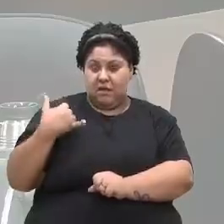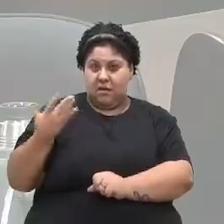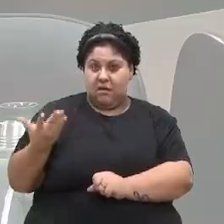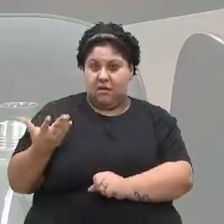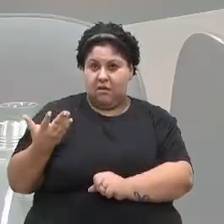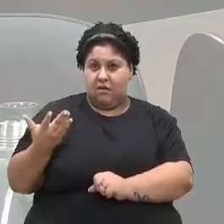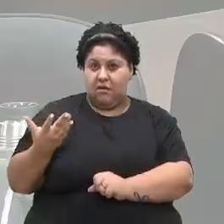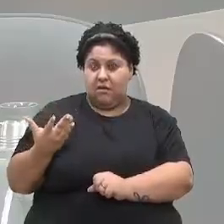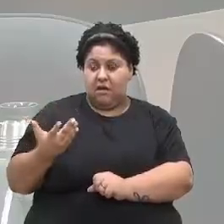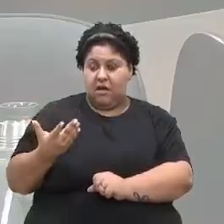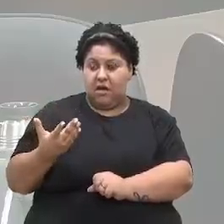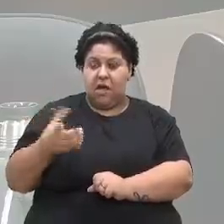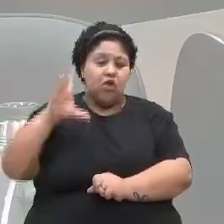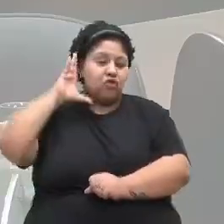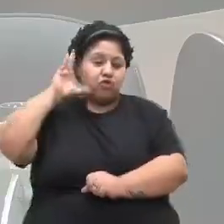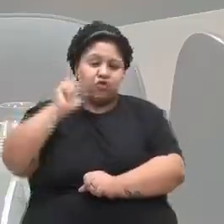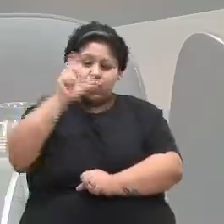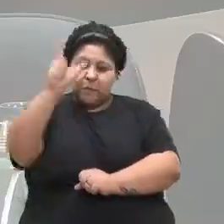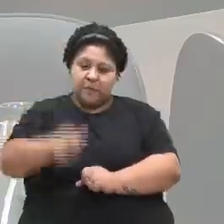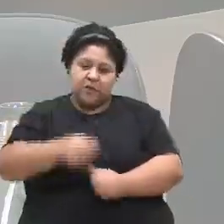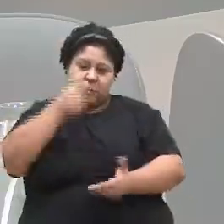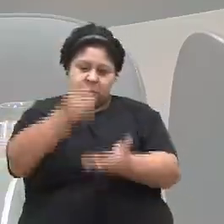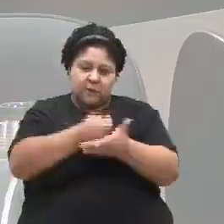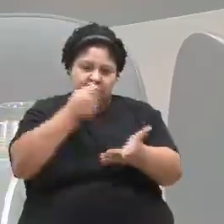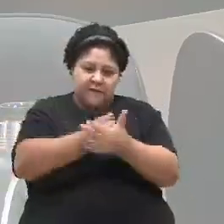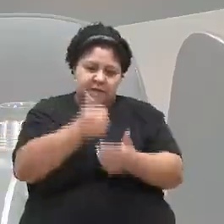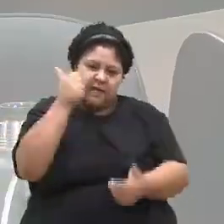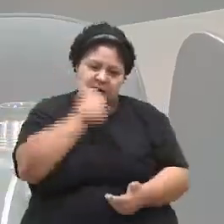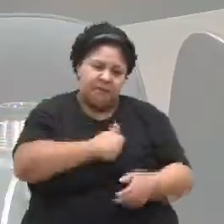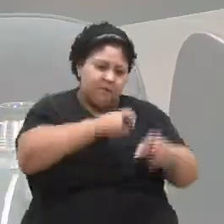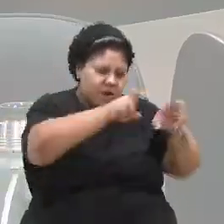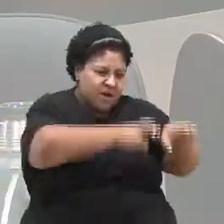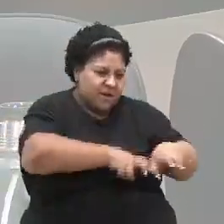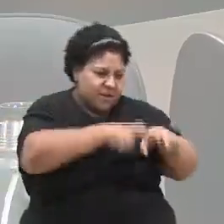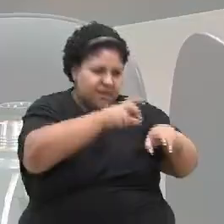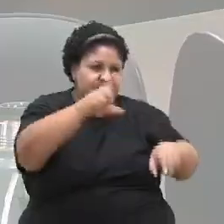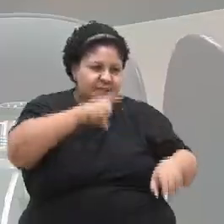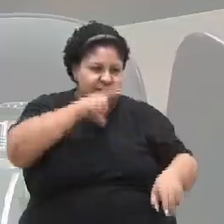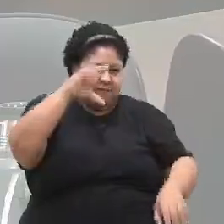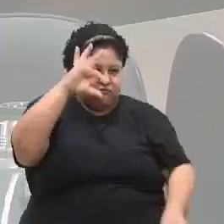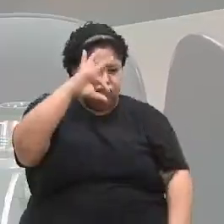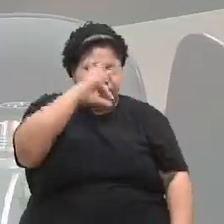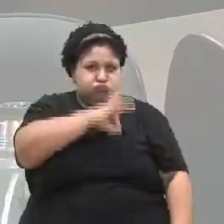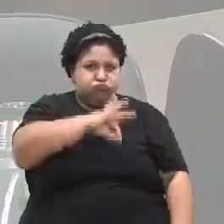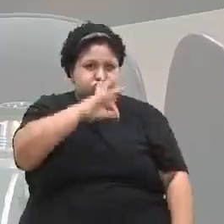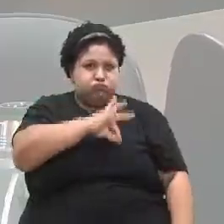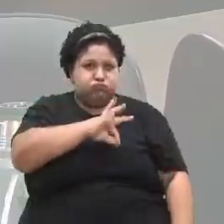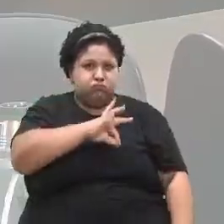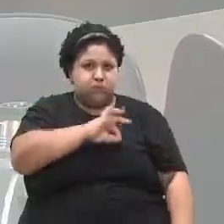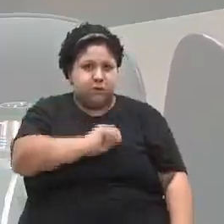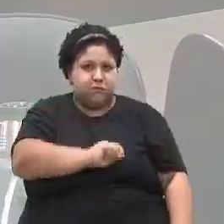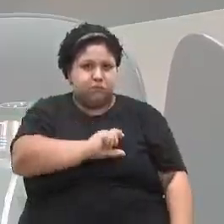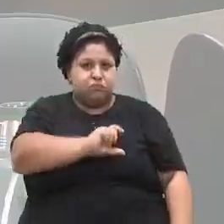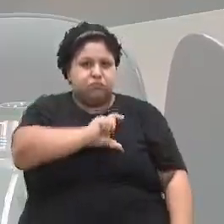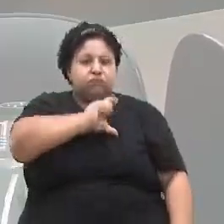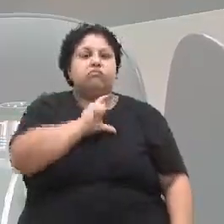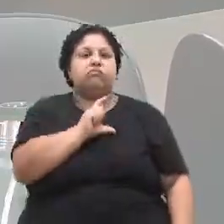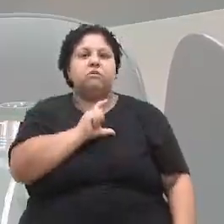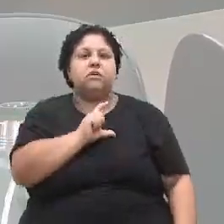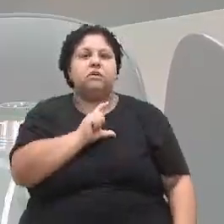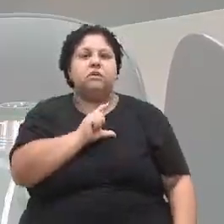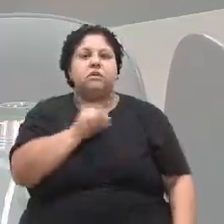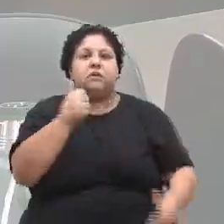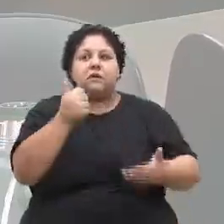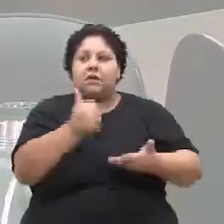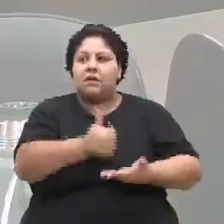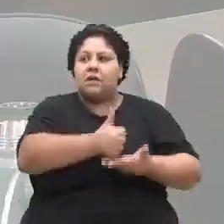partido, defender que a mulher do interior, periculosidade, insalubridade, a mulher que ajuda o marido a passar defensivo